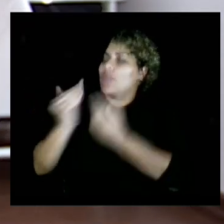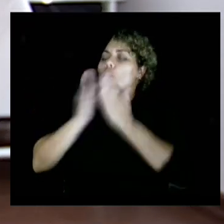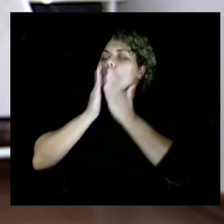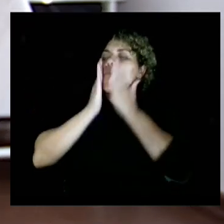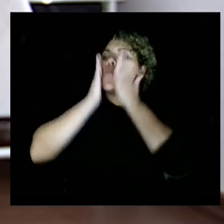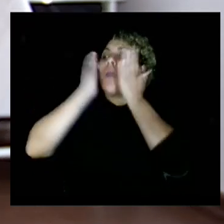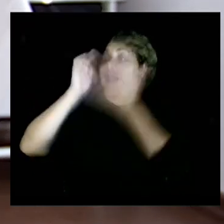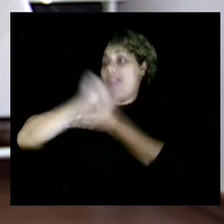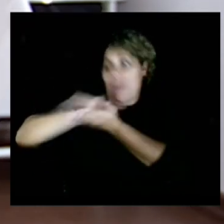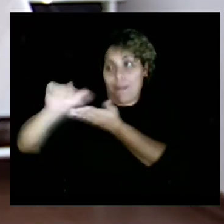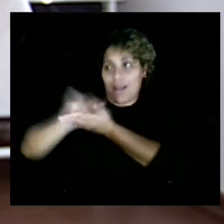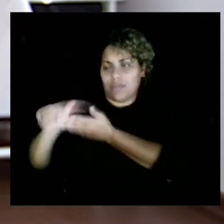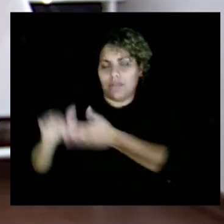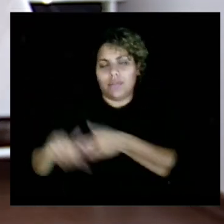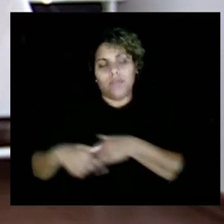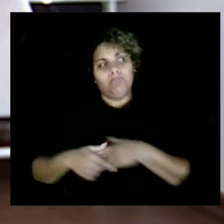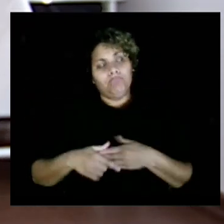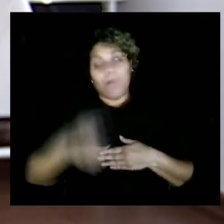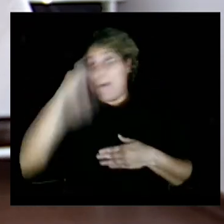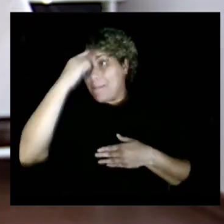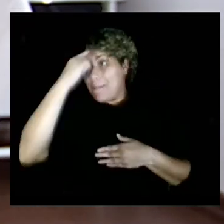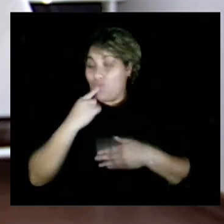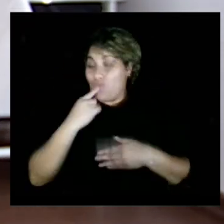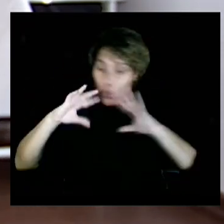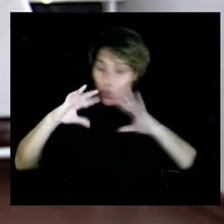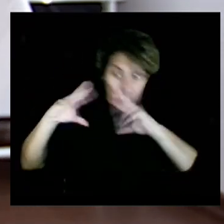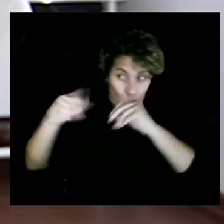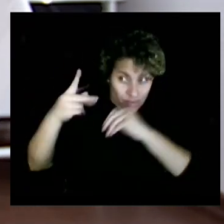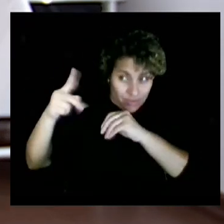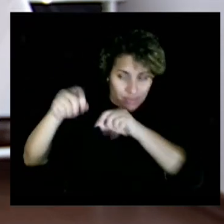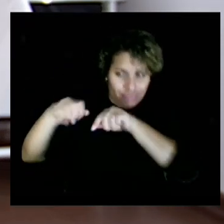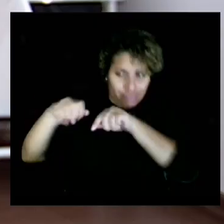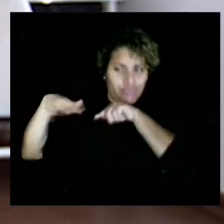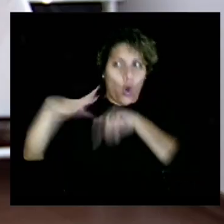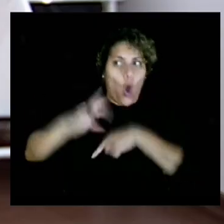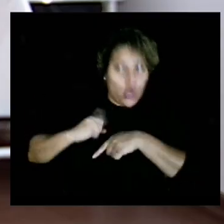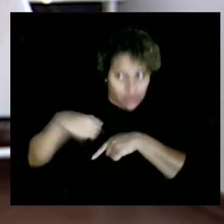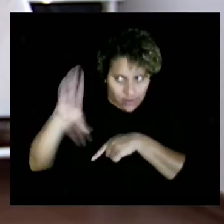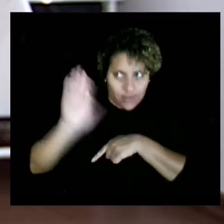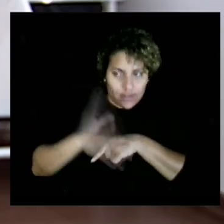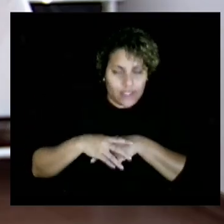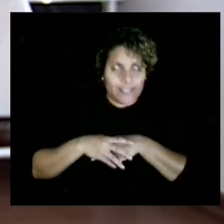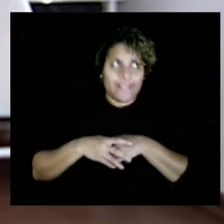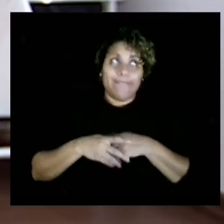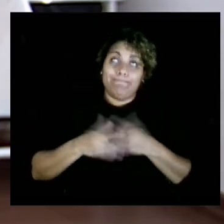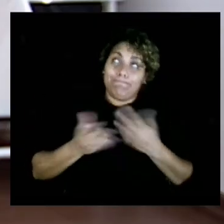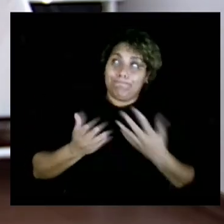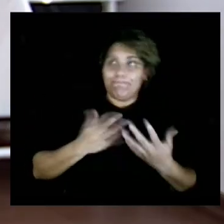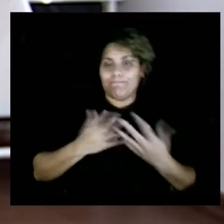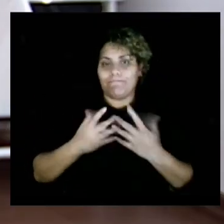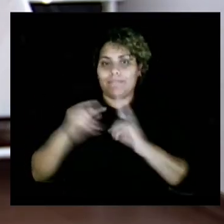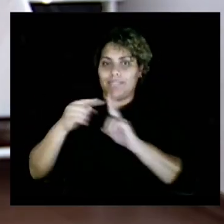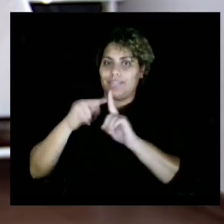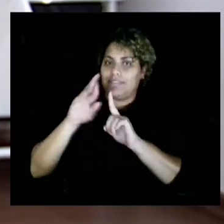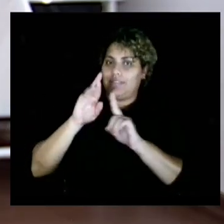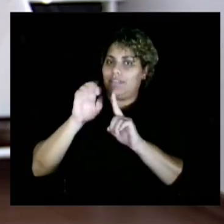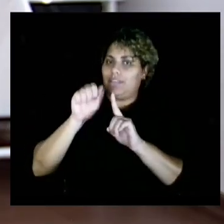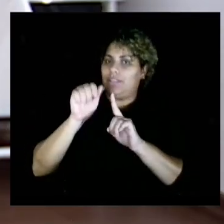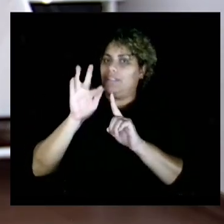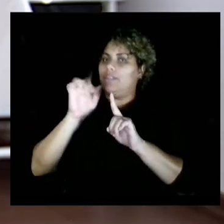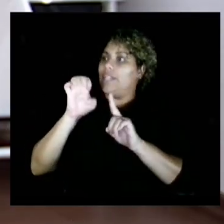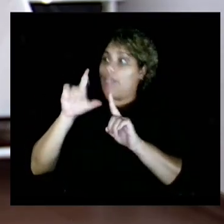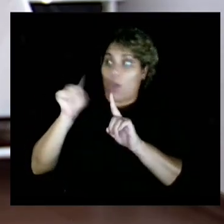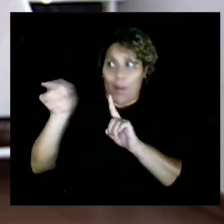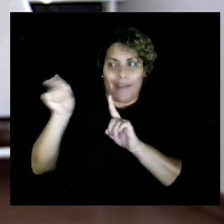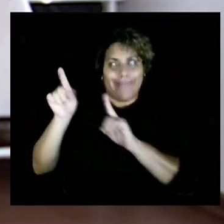público? É muito mesclado. Por conta do Rafael, eu tenho as adolescentes